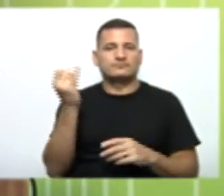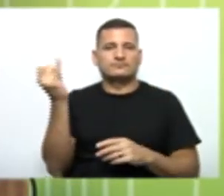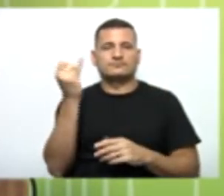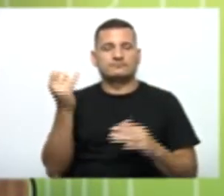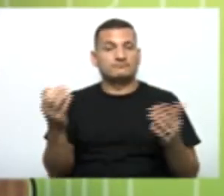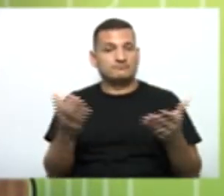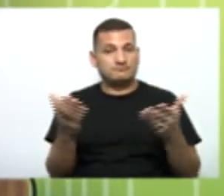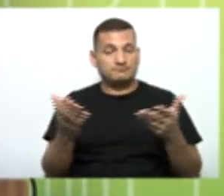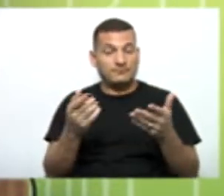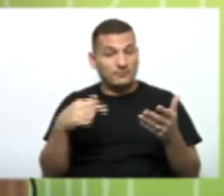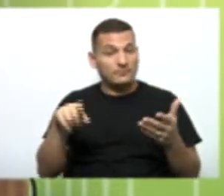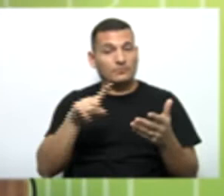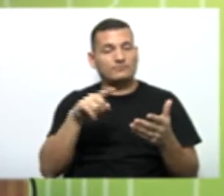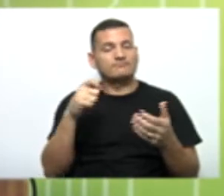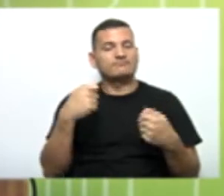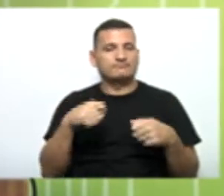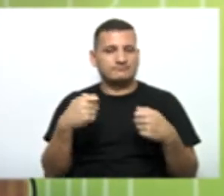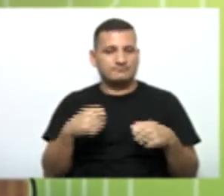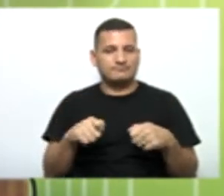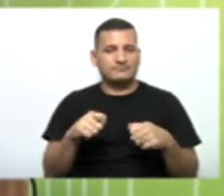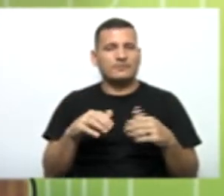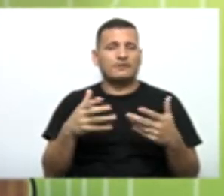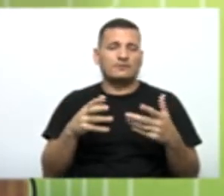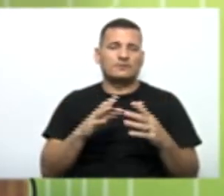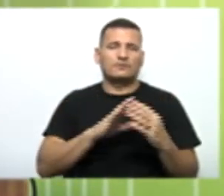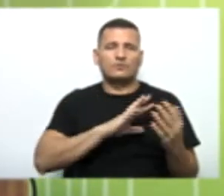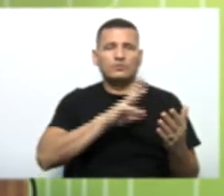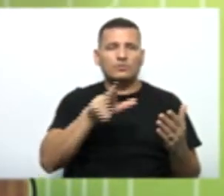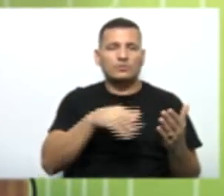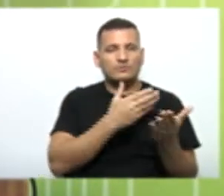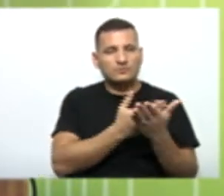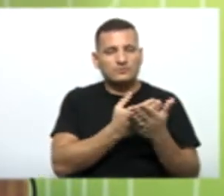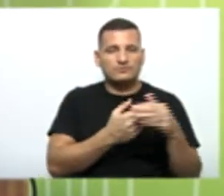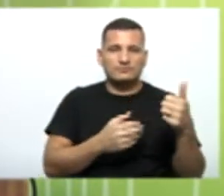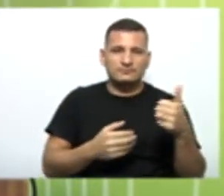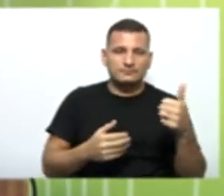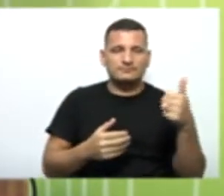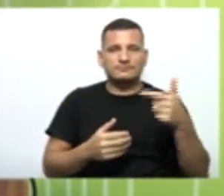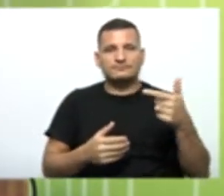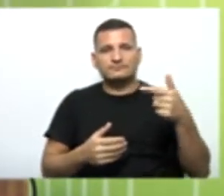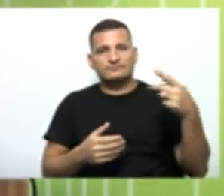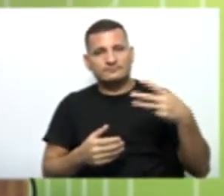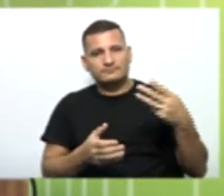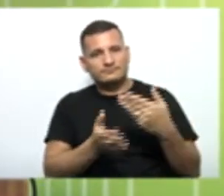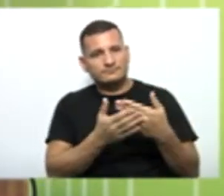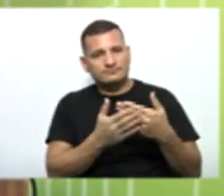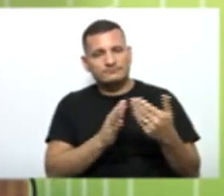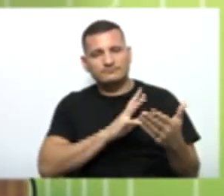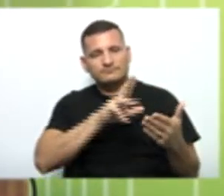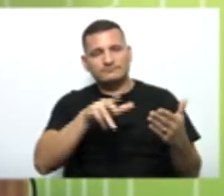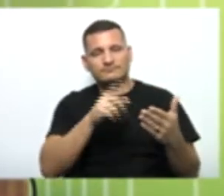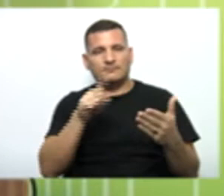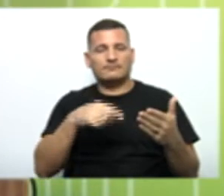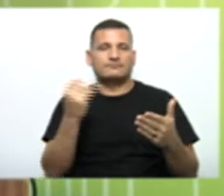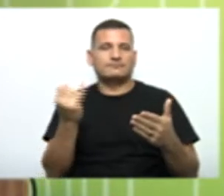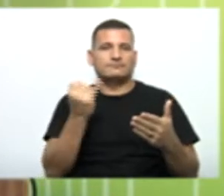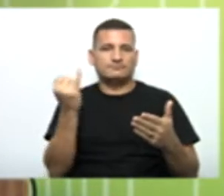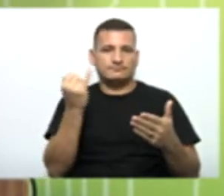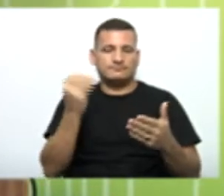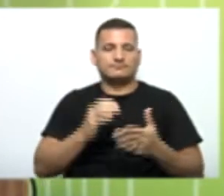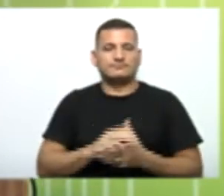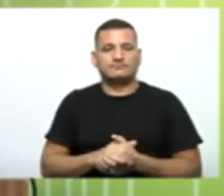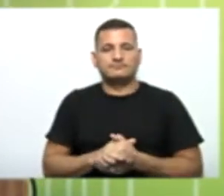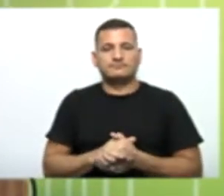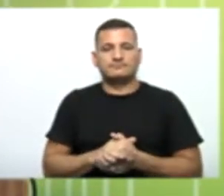precisar dele. Aliás, todos esses assuntos que nós estudamos na primeira, segunda, terceira aula, é extremamente importante. E